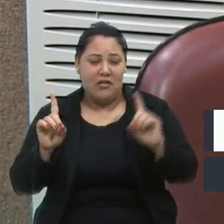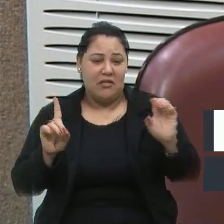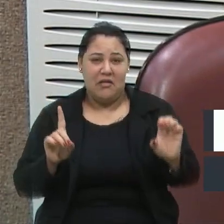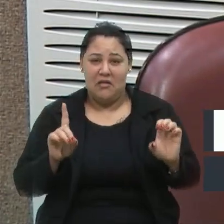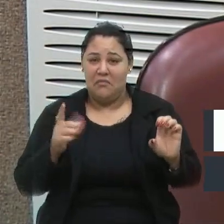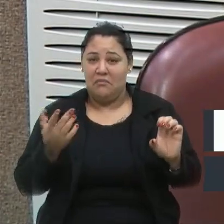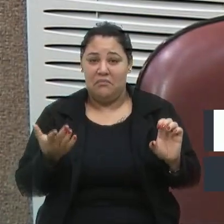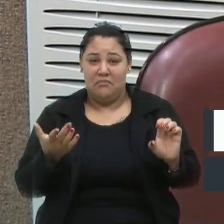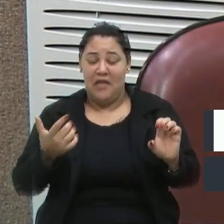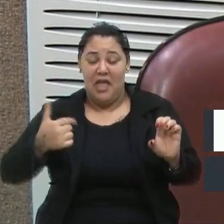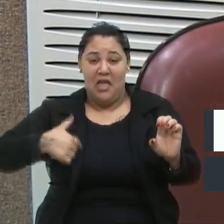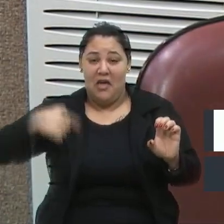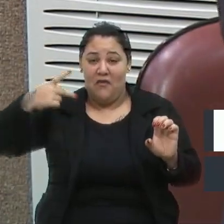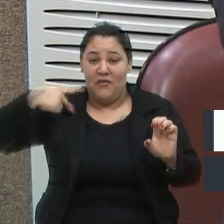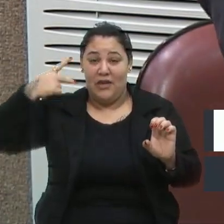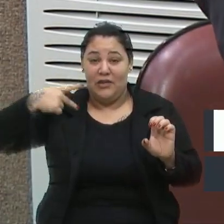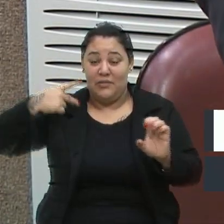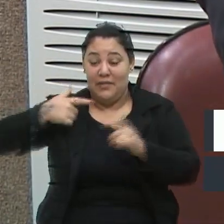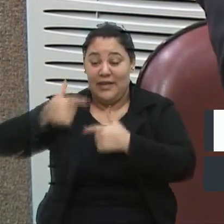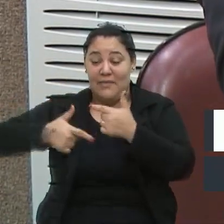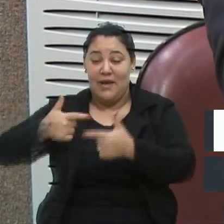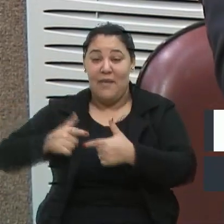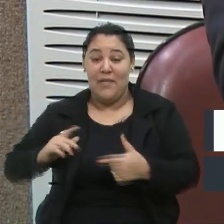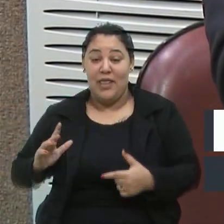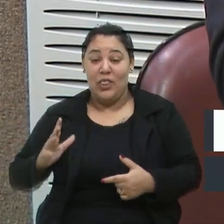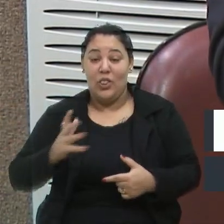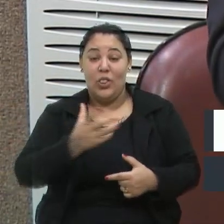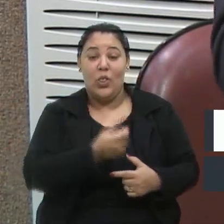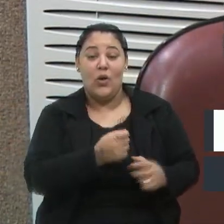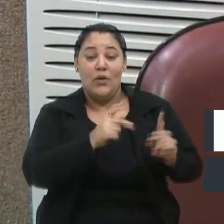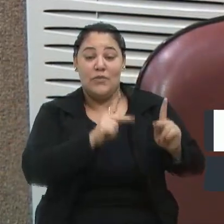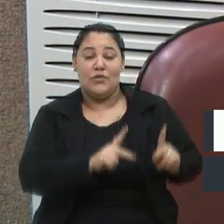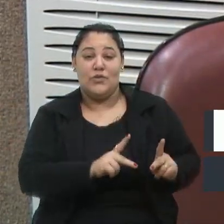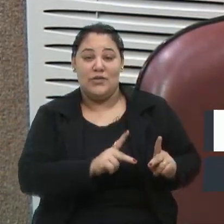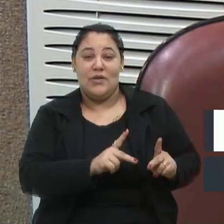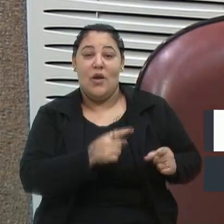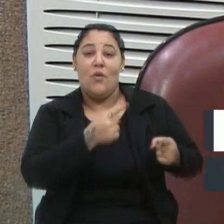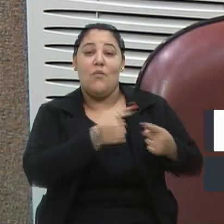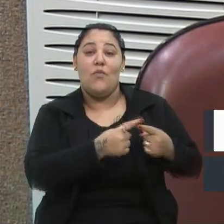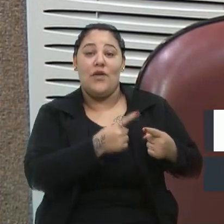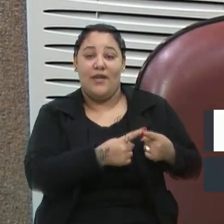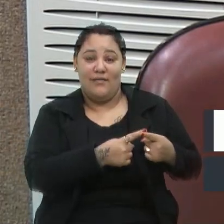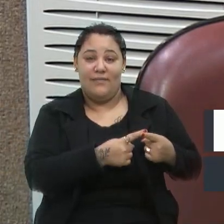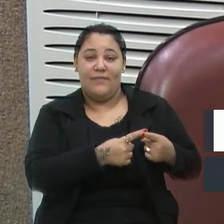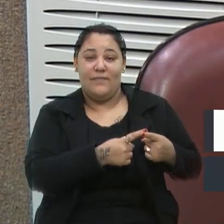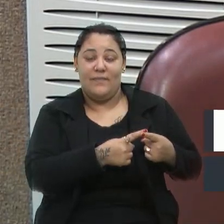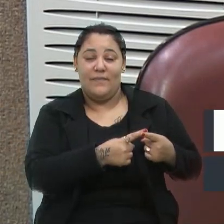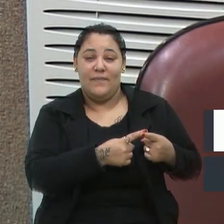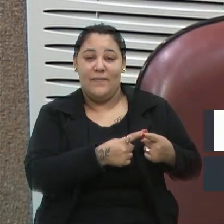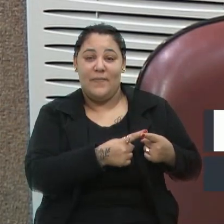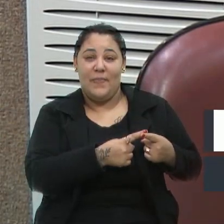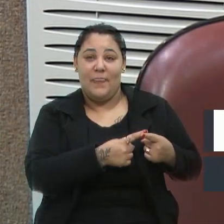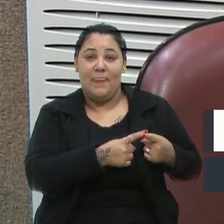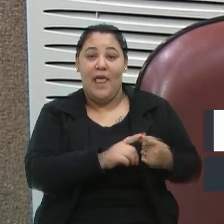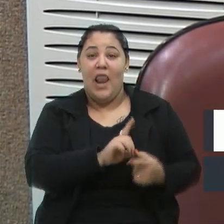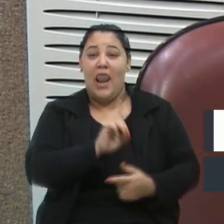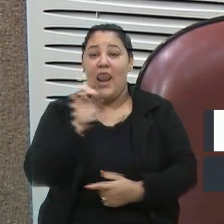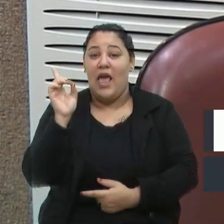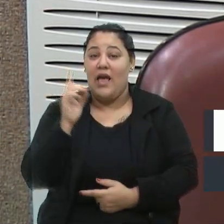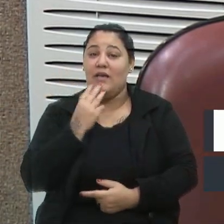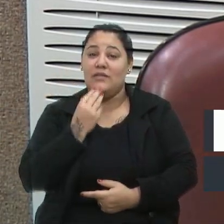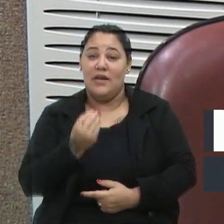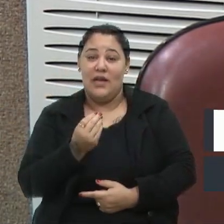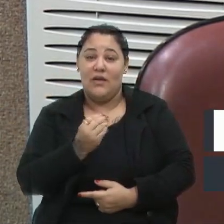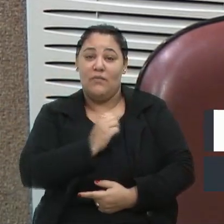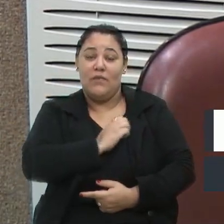Eu sou vereador para trabalhar para todos. Porque lá em Israel e